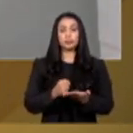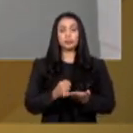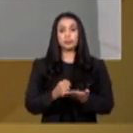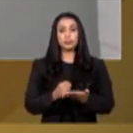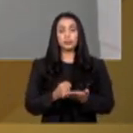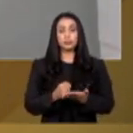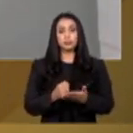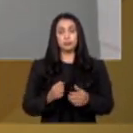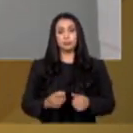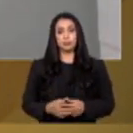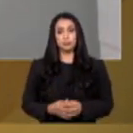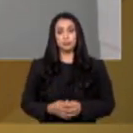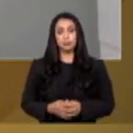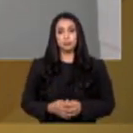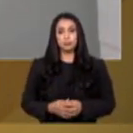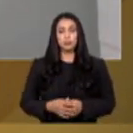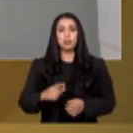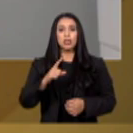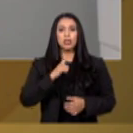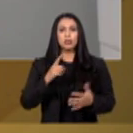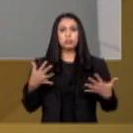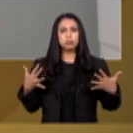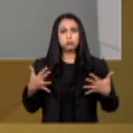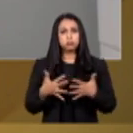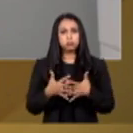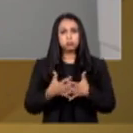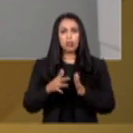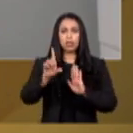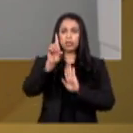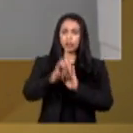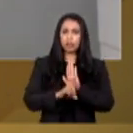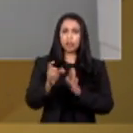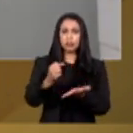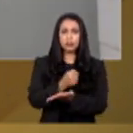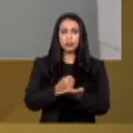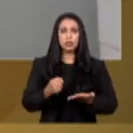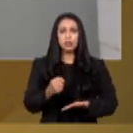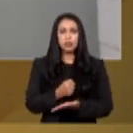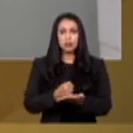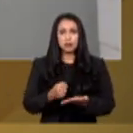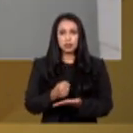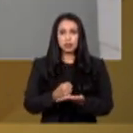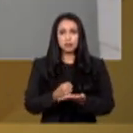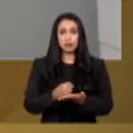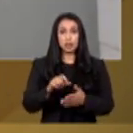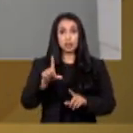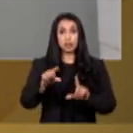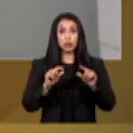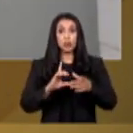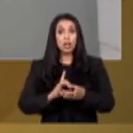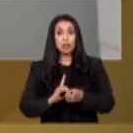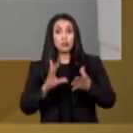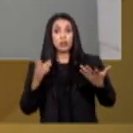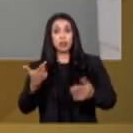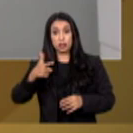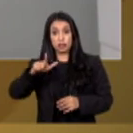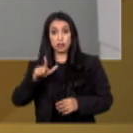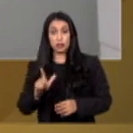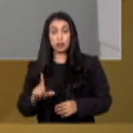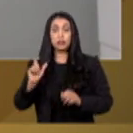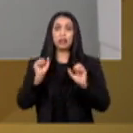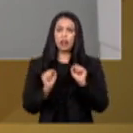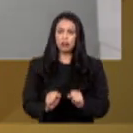conta majoritária havendo conflito entre direitos fundamentais no lago escolhas democráticas de